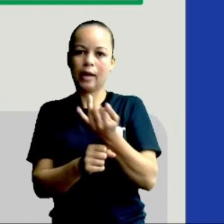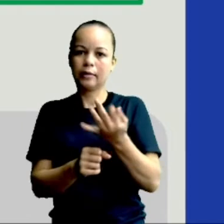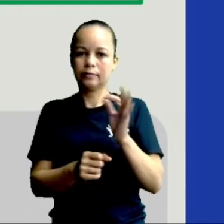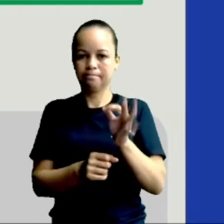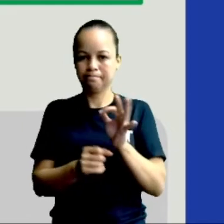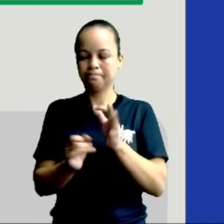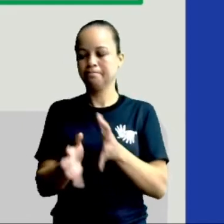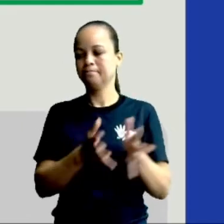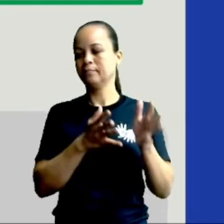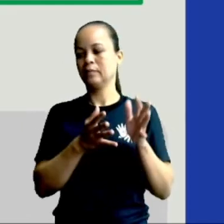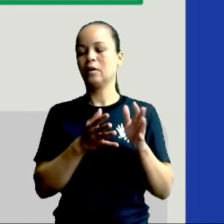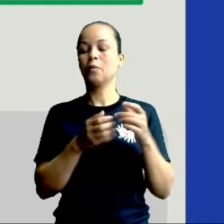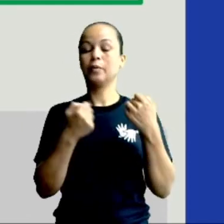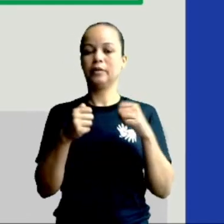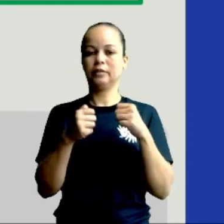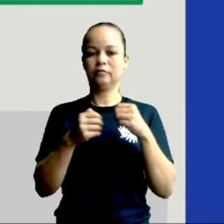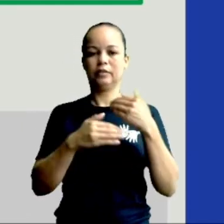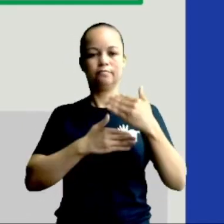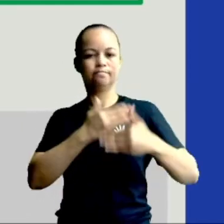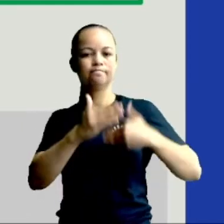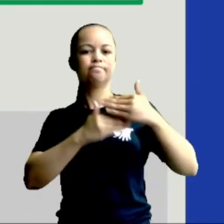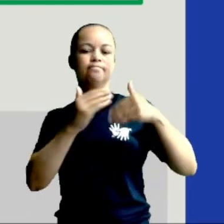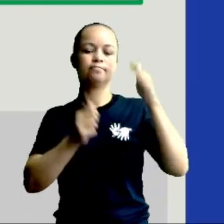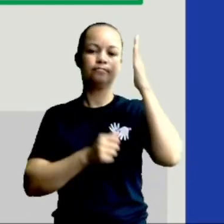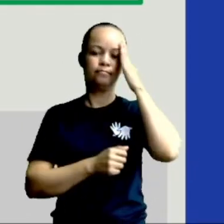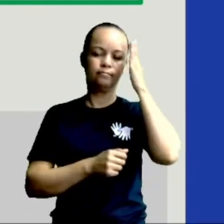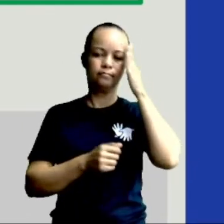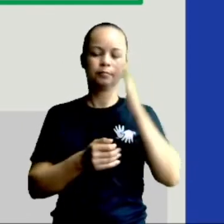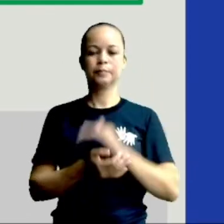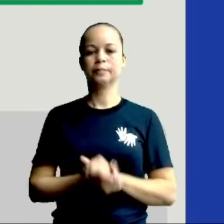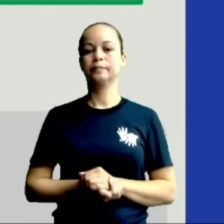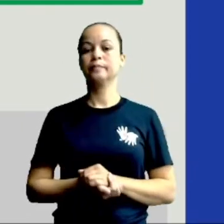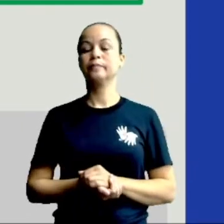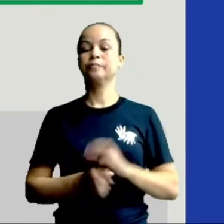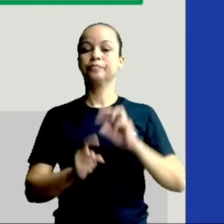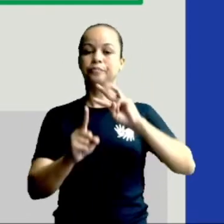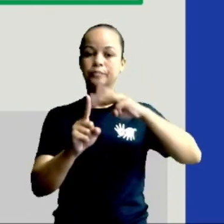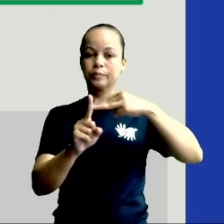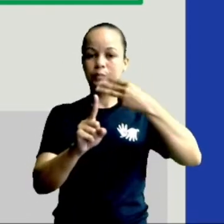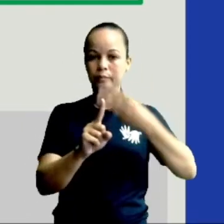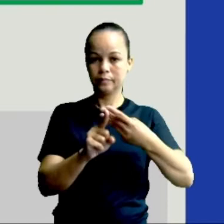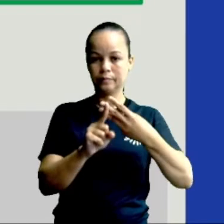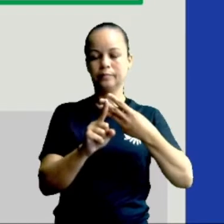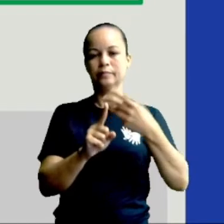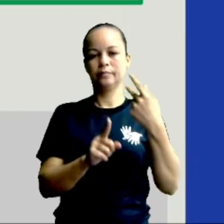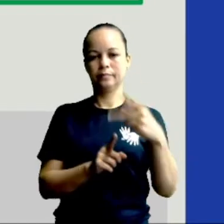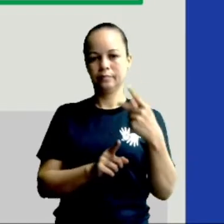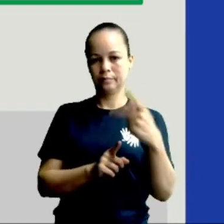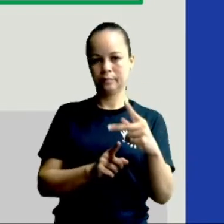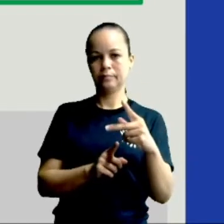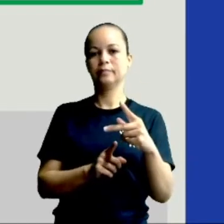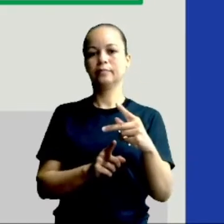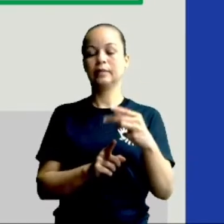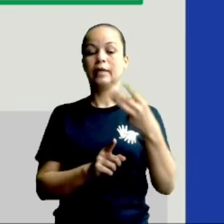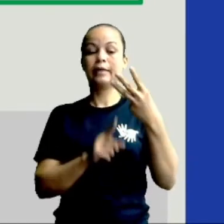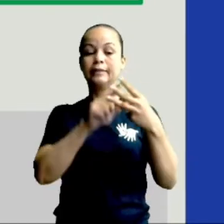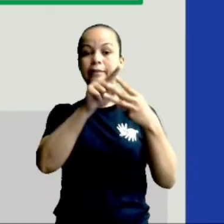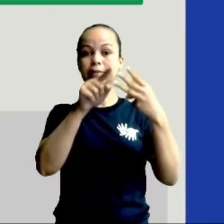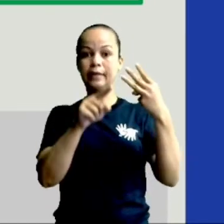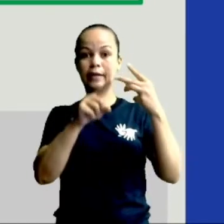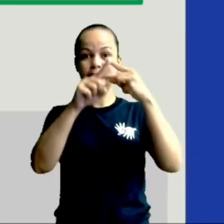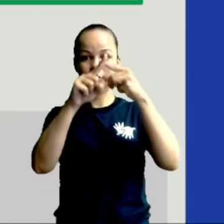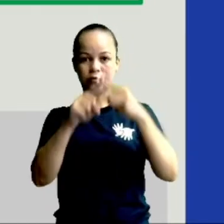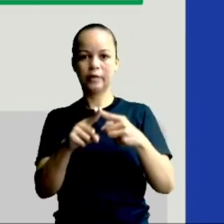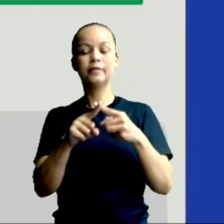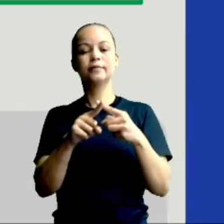que eu possa entender esse processo, tá? E aí, o triplo desse preço. Triplo 3